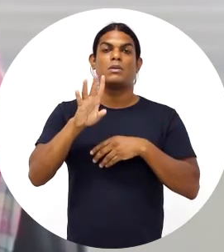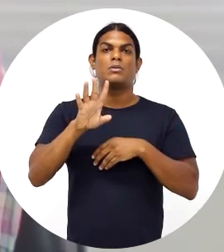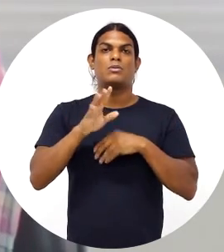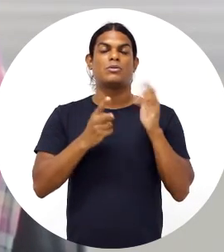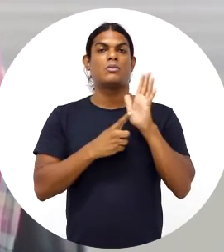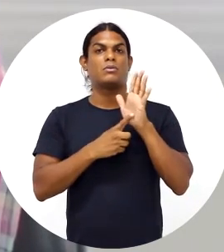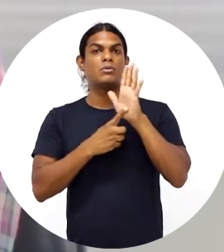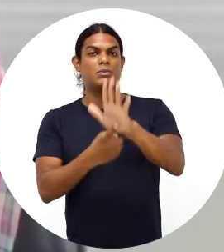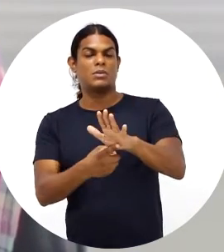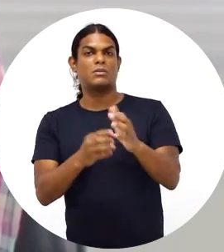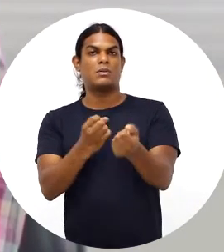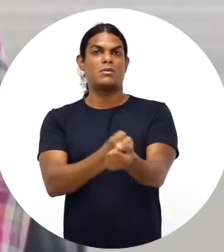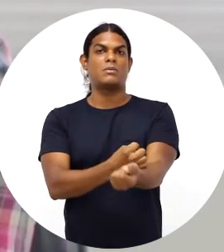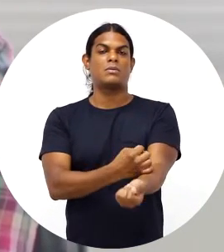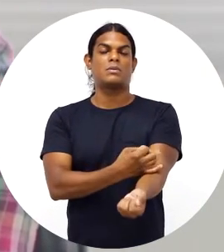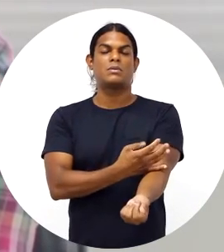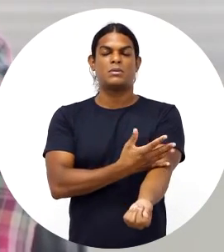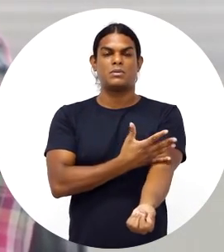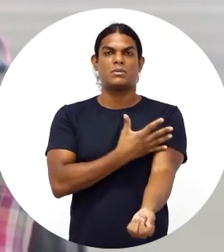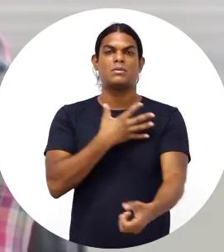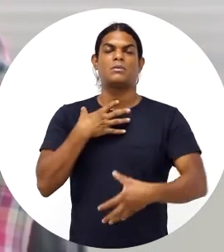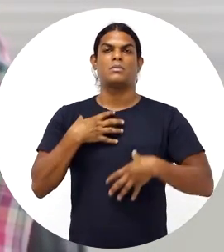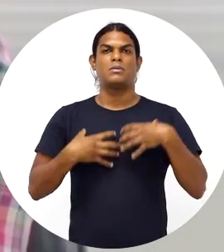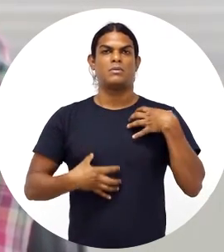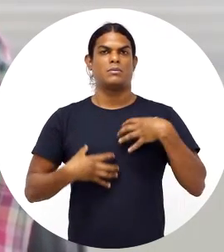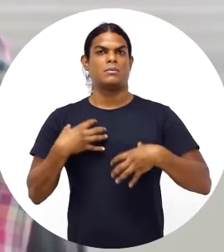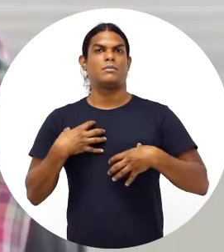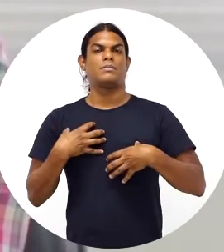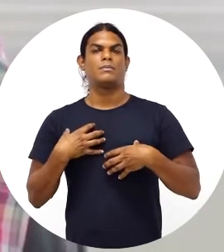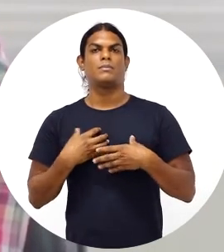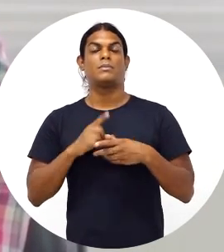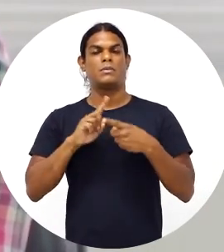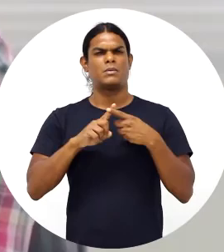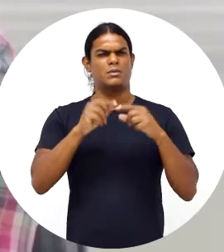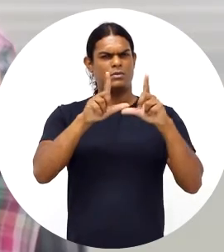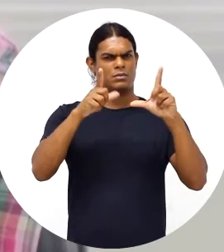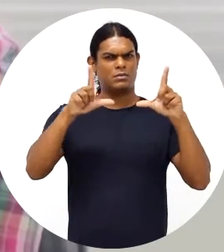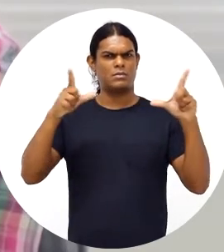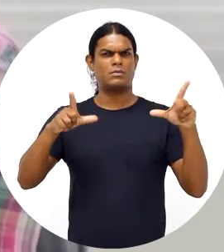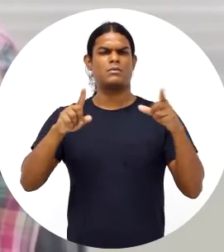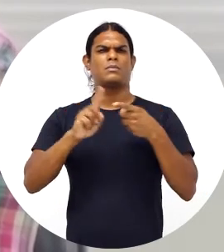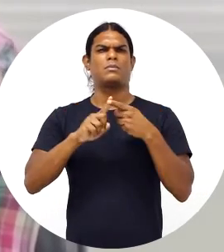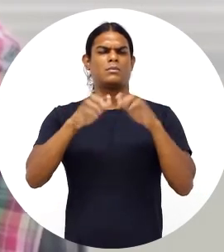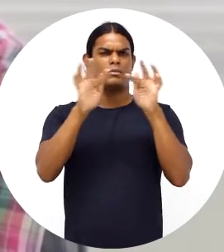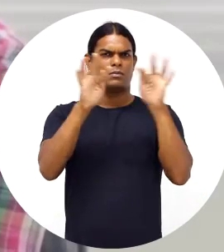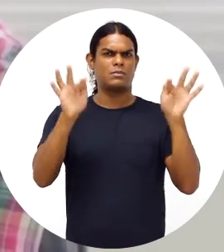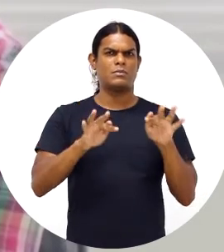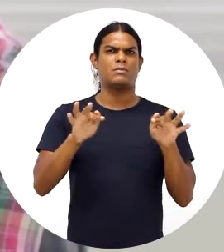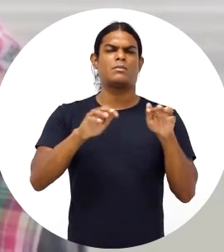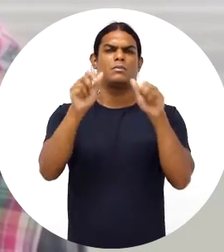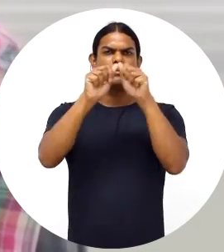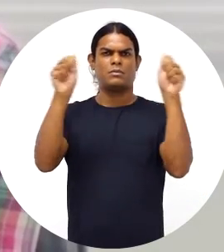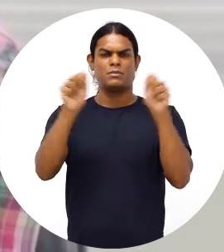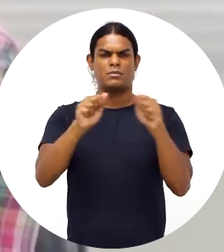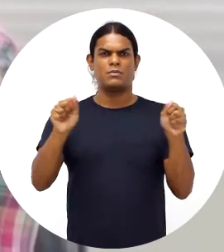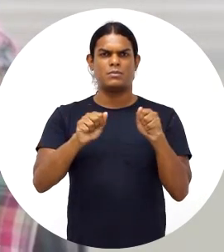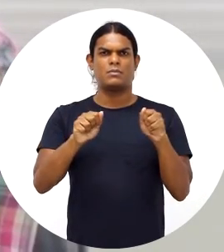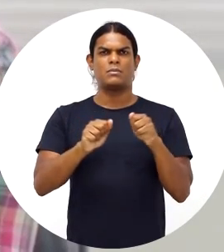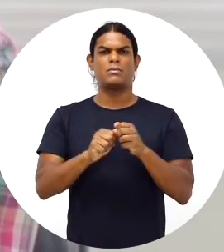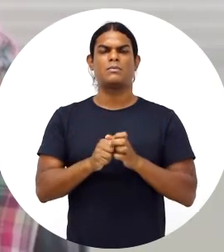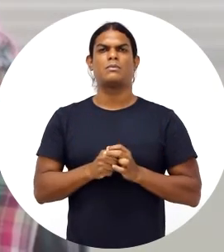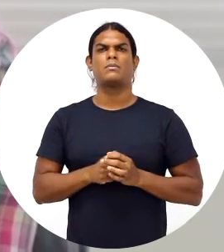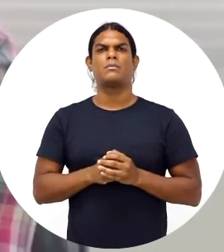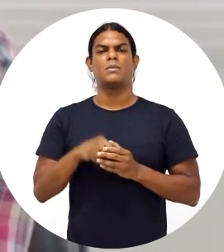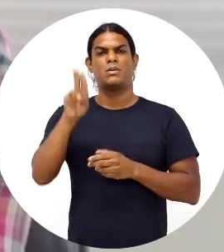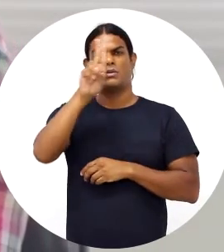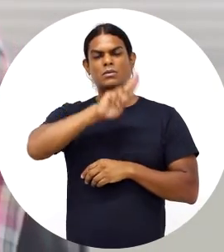humano. Também destacamos que literatura também é arte, arte que trabalha, que tem como fundamento a